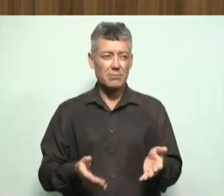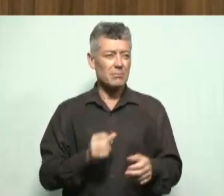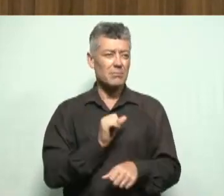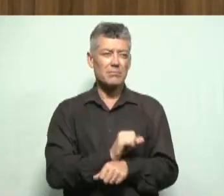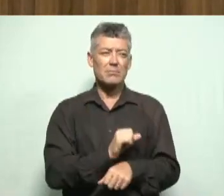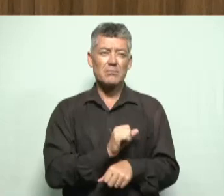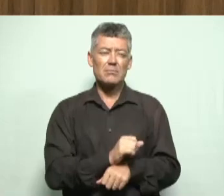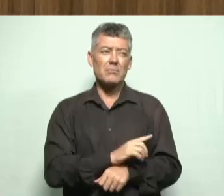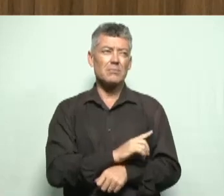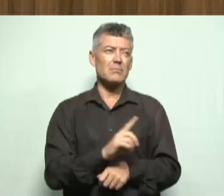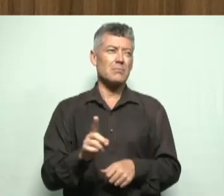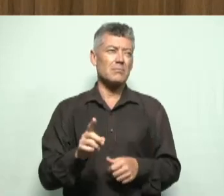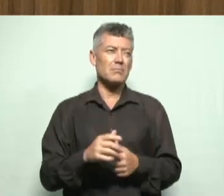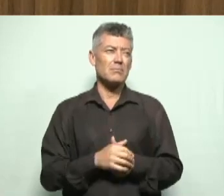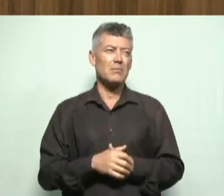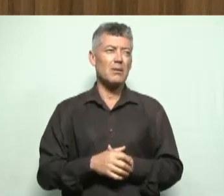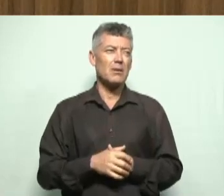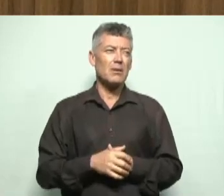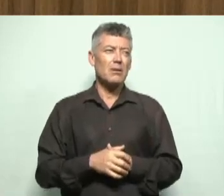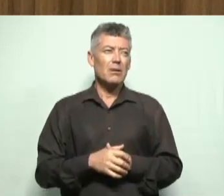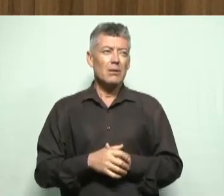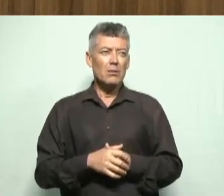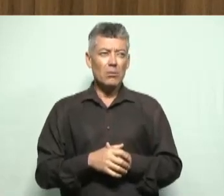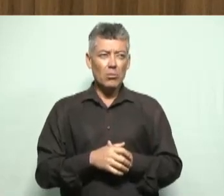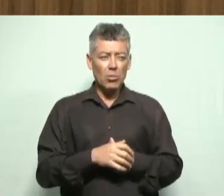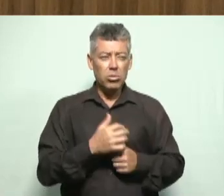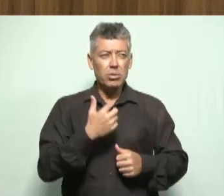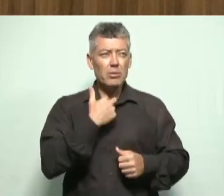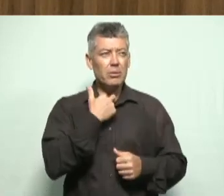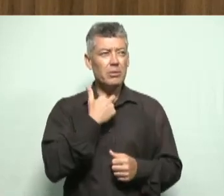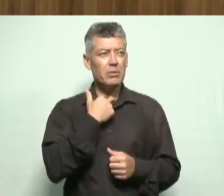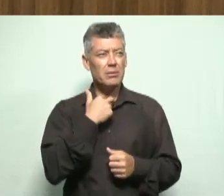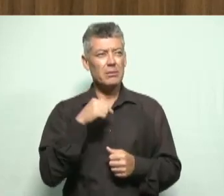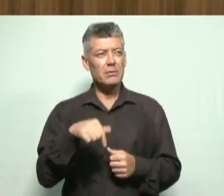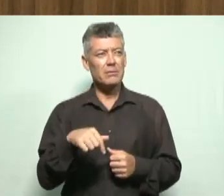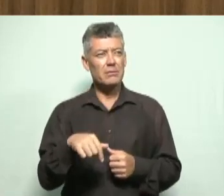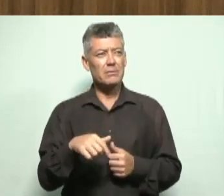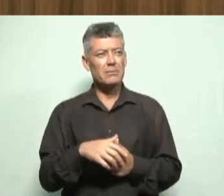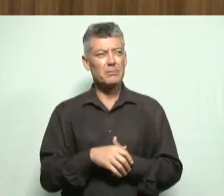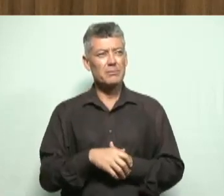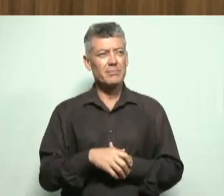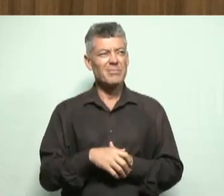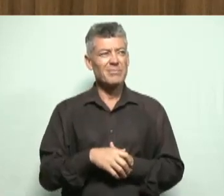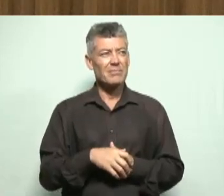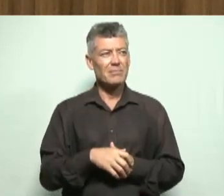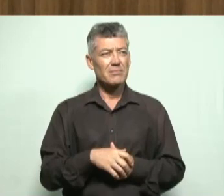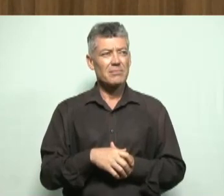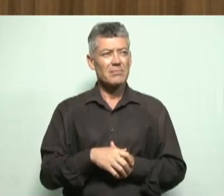para adiar, é por isso. É porque eu não posso, professor Robério. Mas,